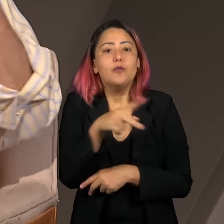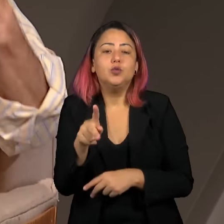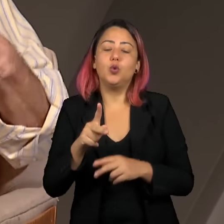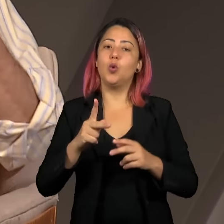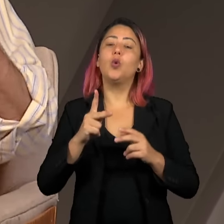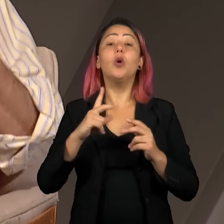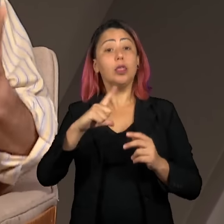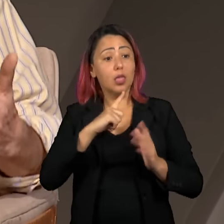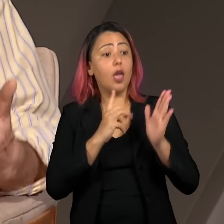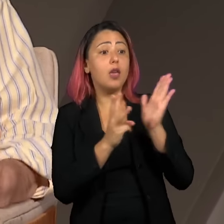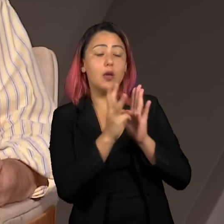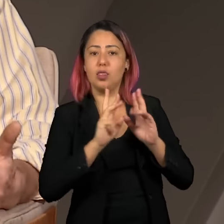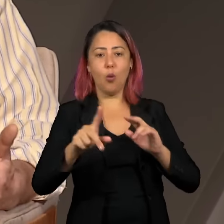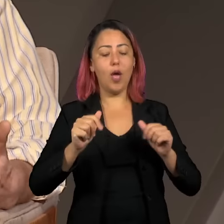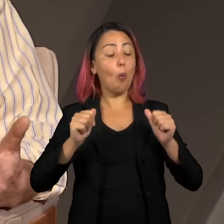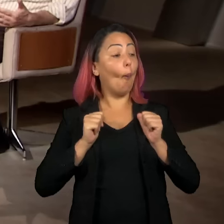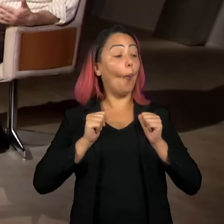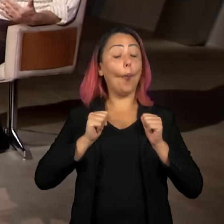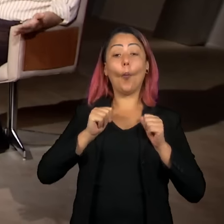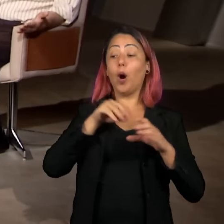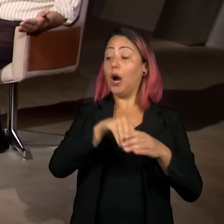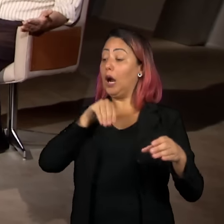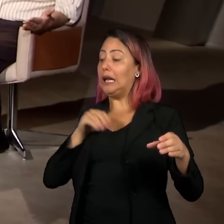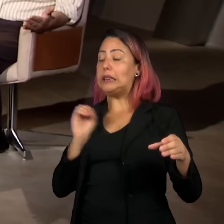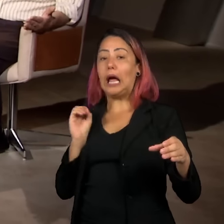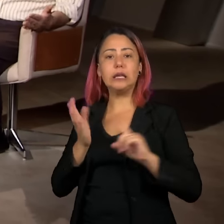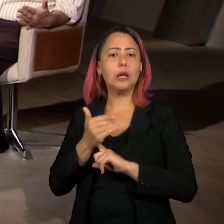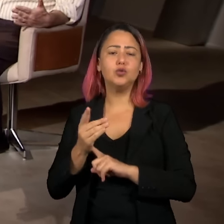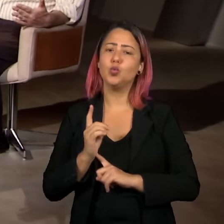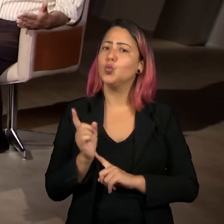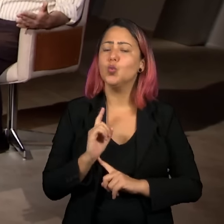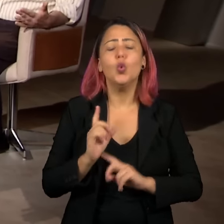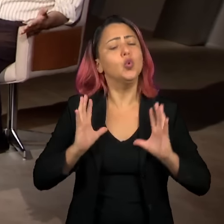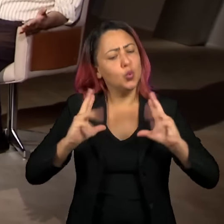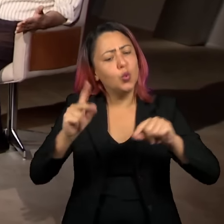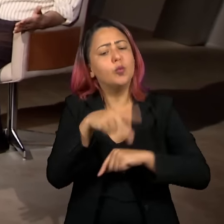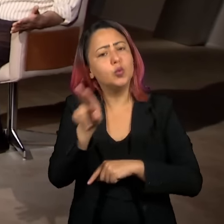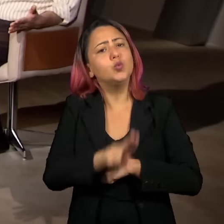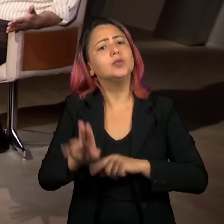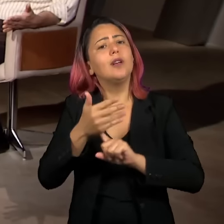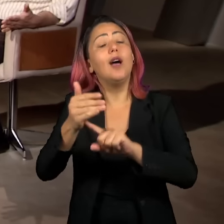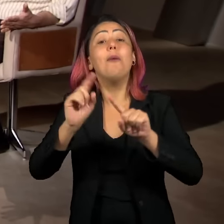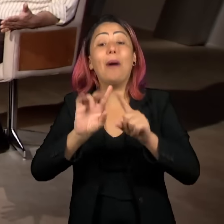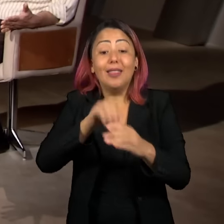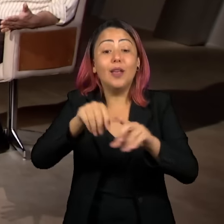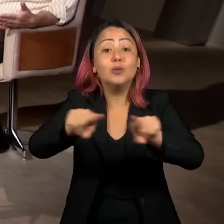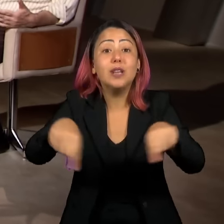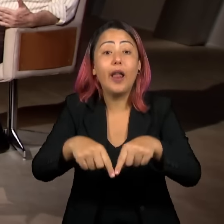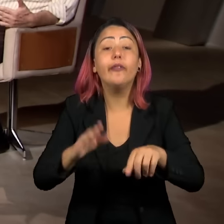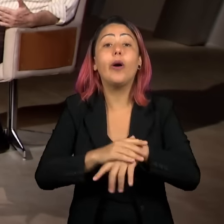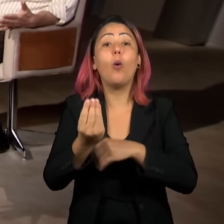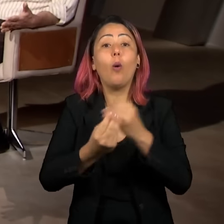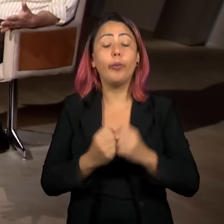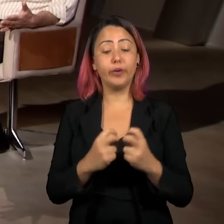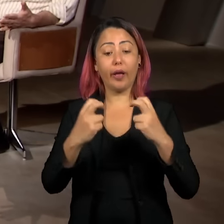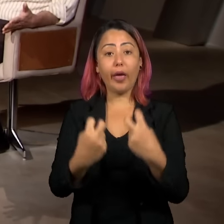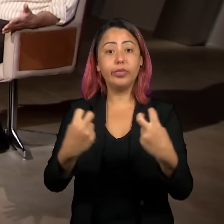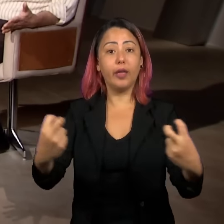WhatsApp etc etc quando ele adentra a sala de aula ainda é giz e quadro negro né